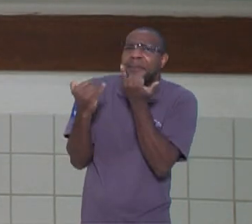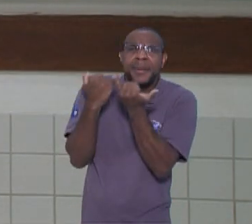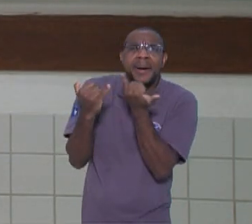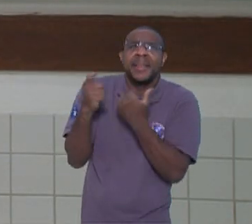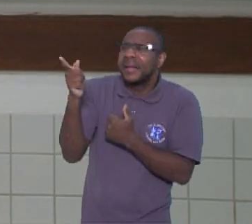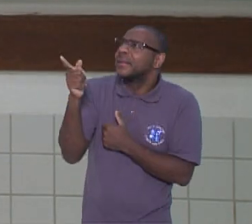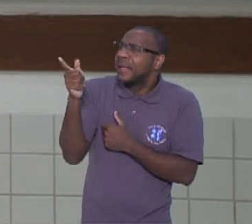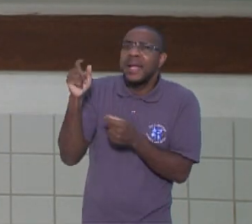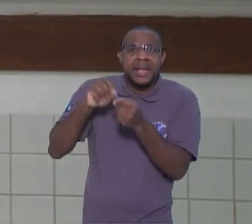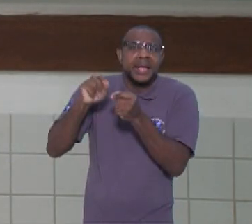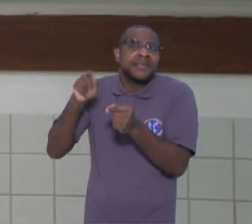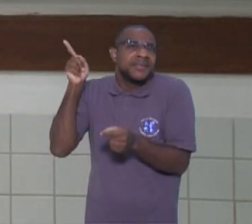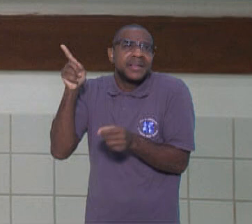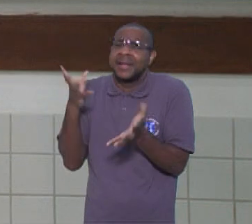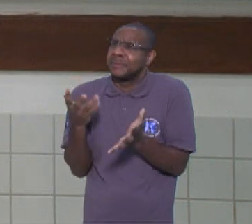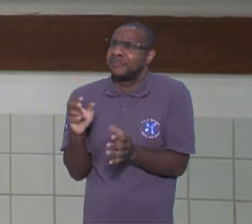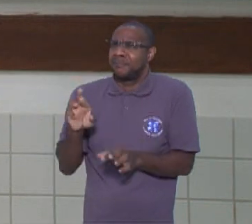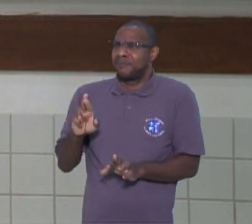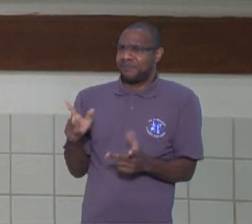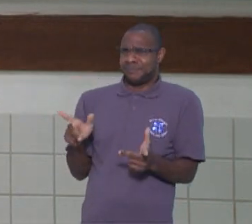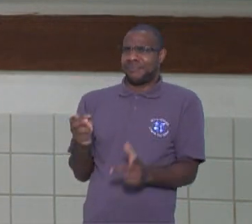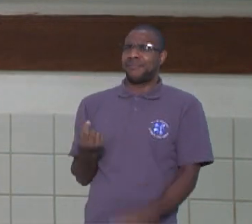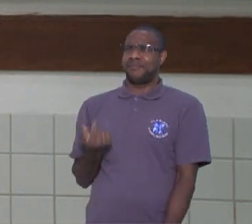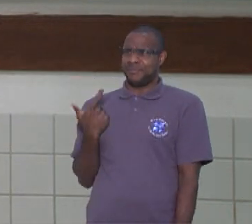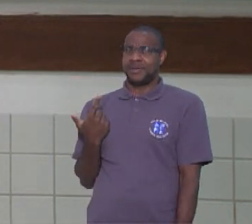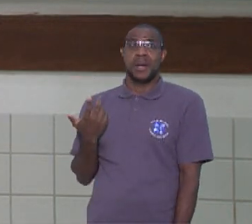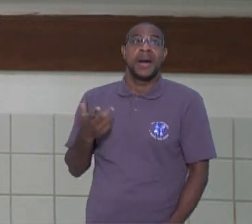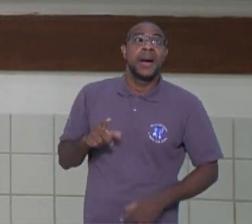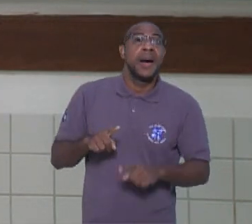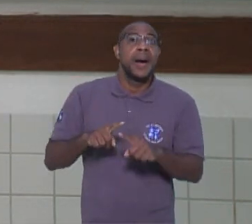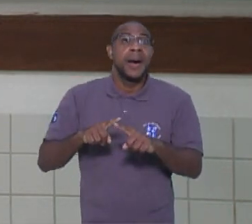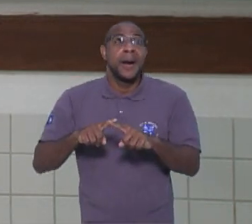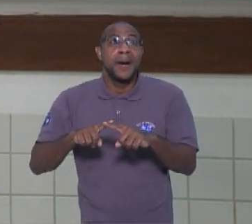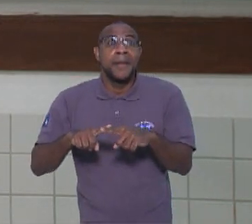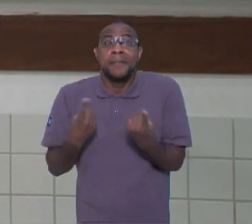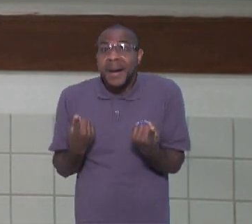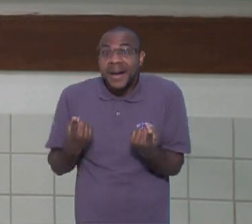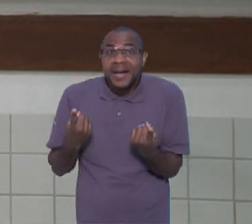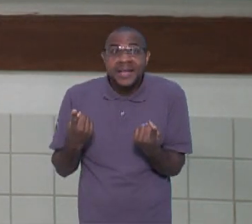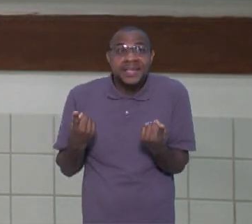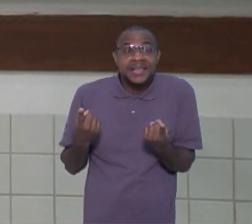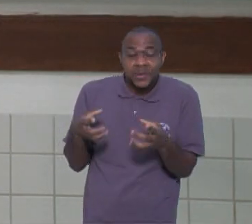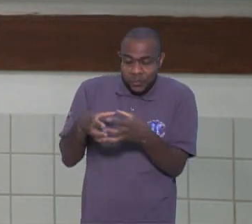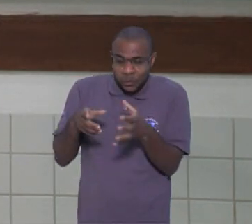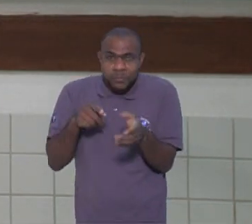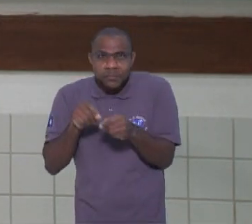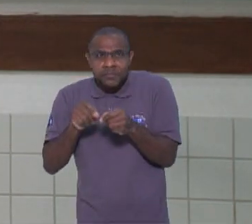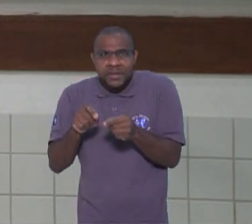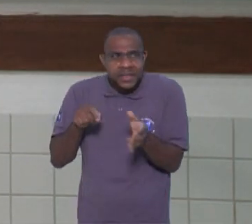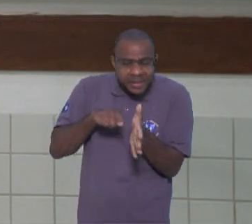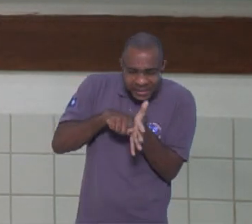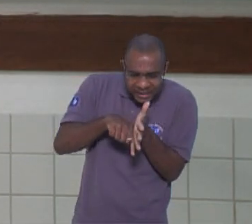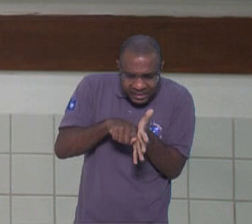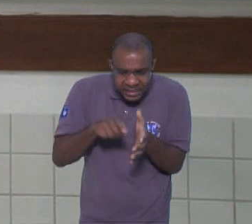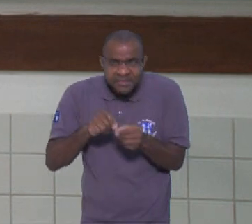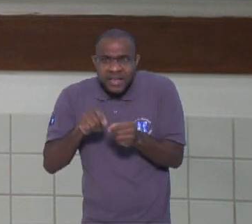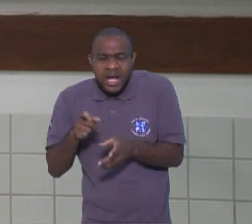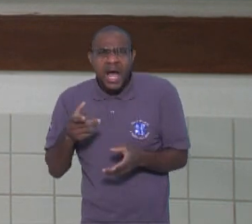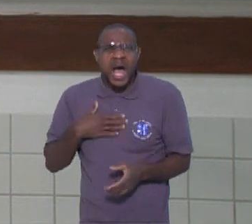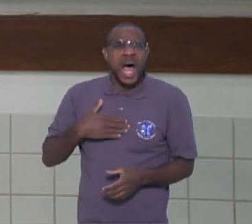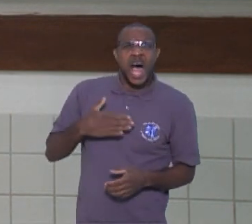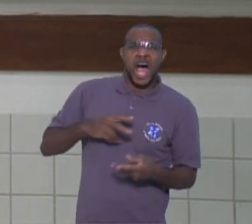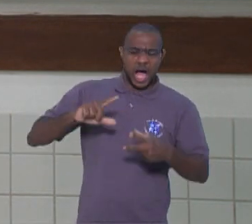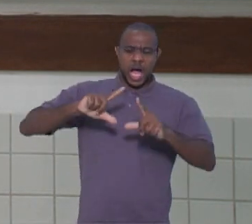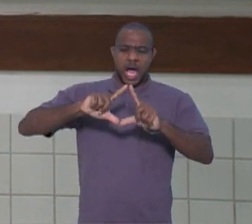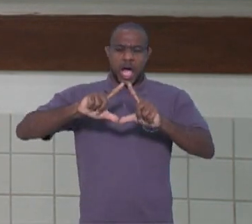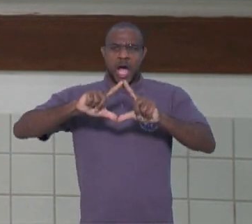é o que eles fizeram. Mas os gregos, aqueles caras todos ali, eles falaram assim, não, nosso negócio aqui é geometria, nosso